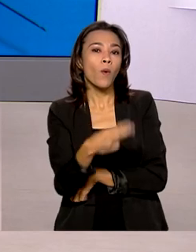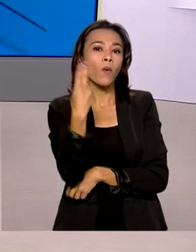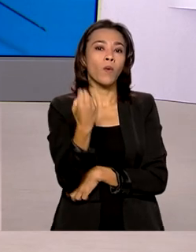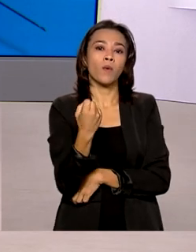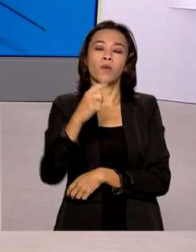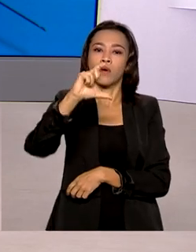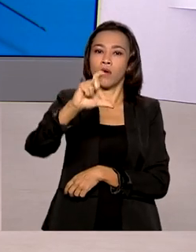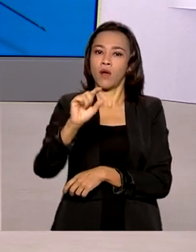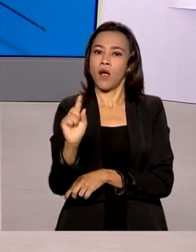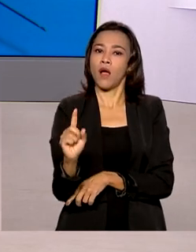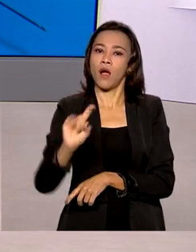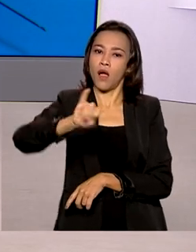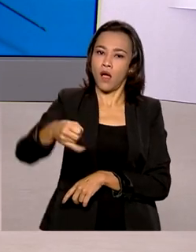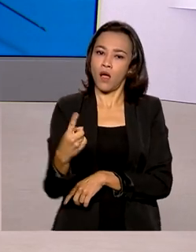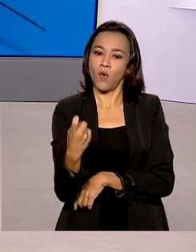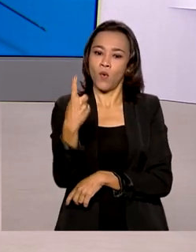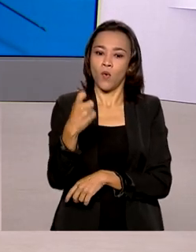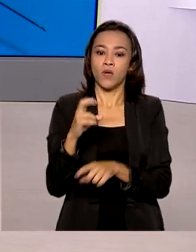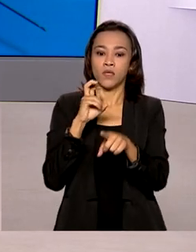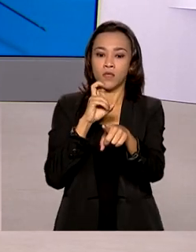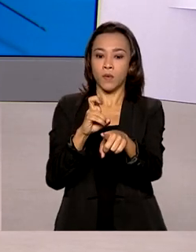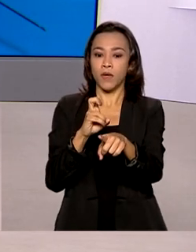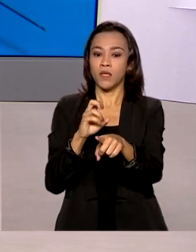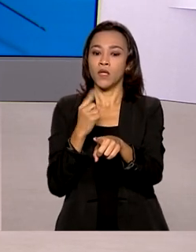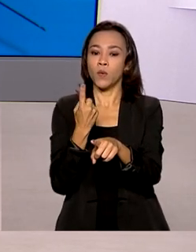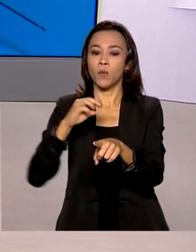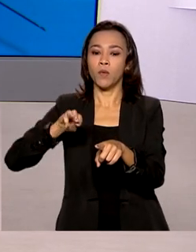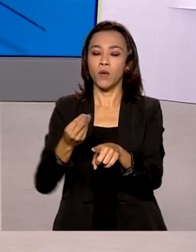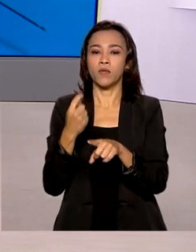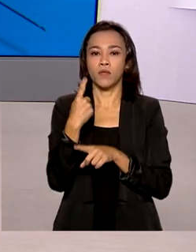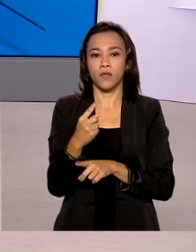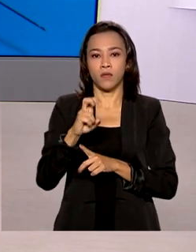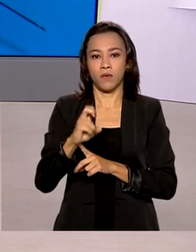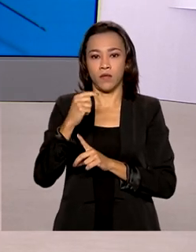é de 51.152.090.